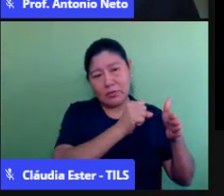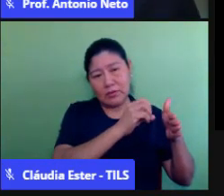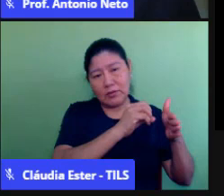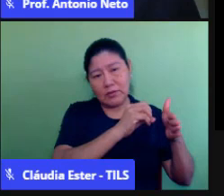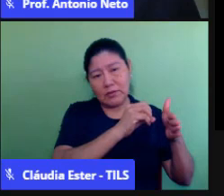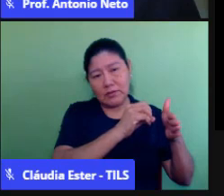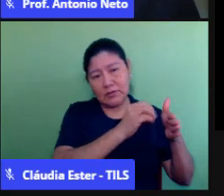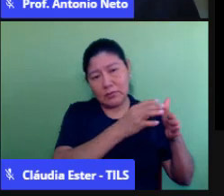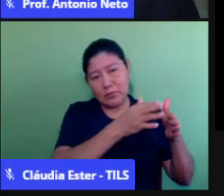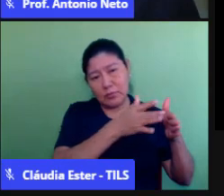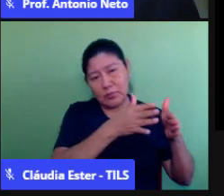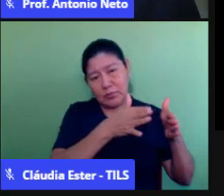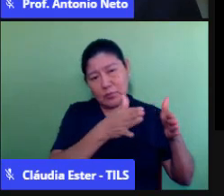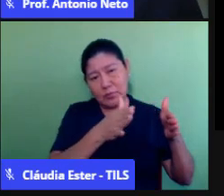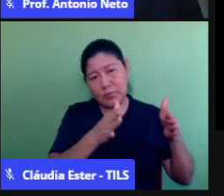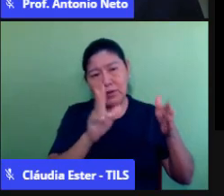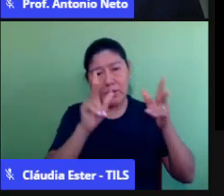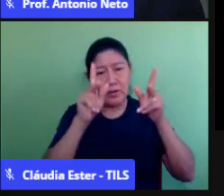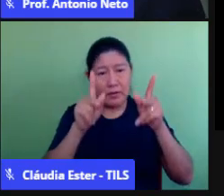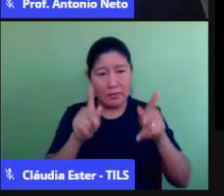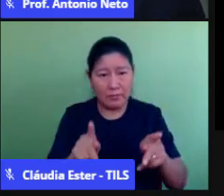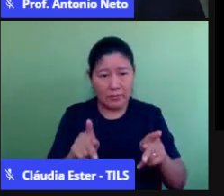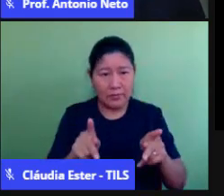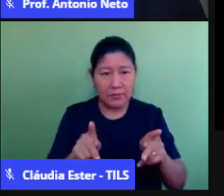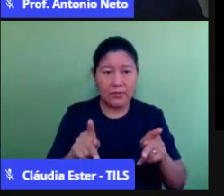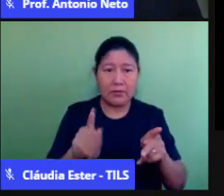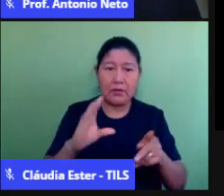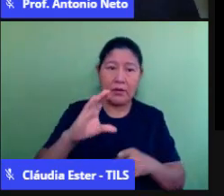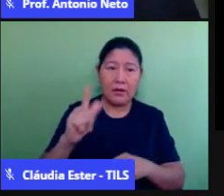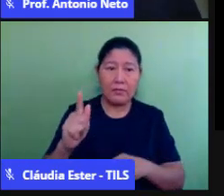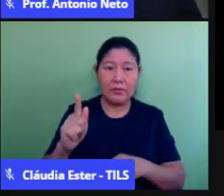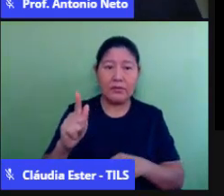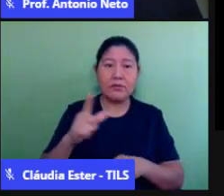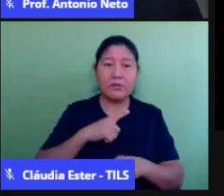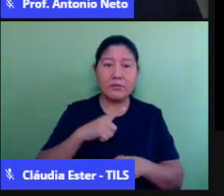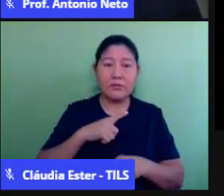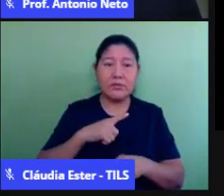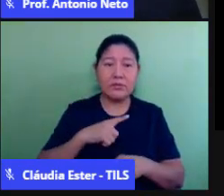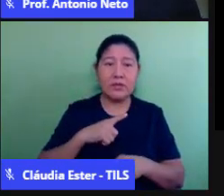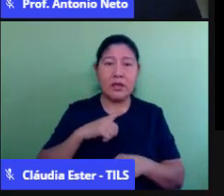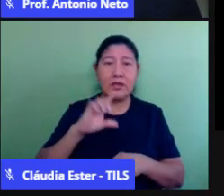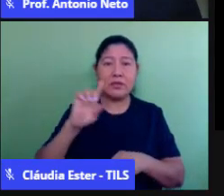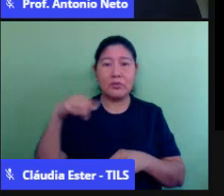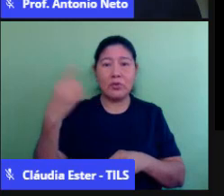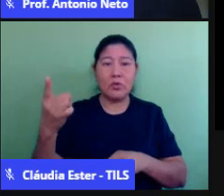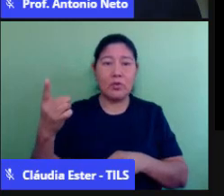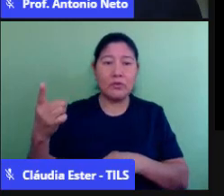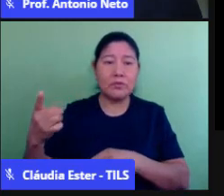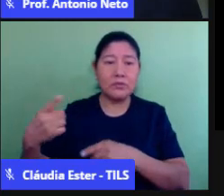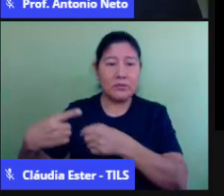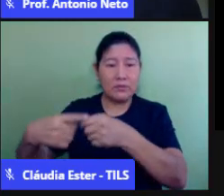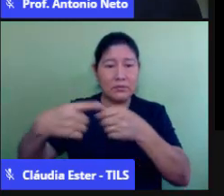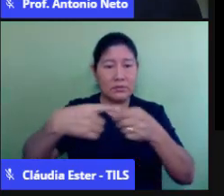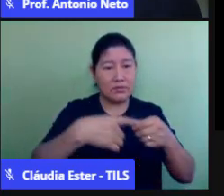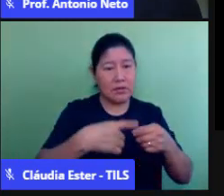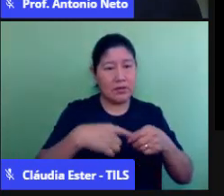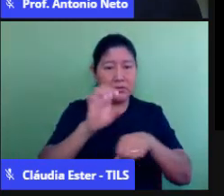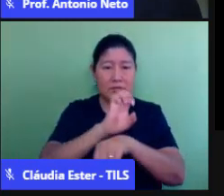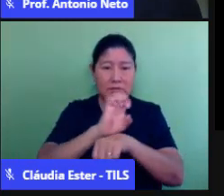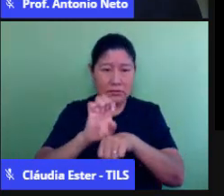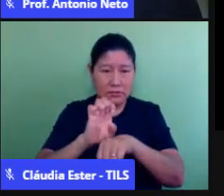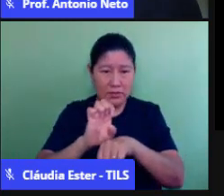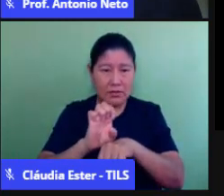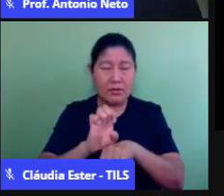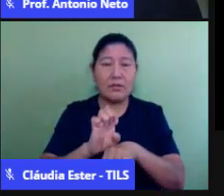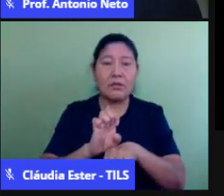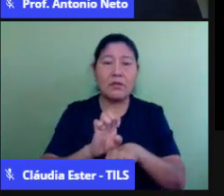30% da população de Campo Grandense era formada por pessoas vindas de outras regiões do país. E a vinda